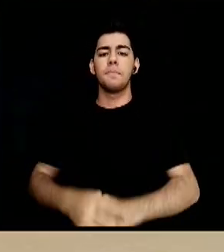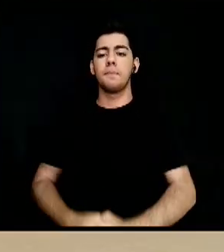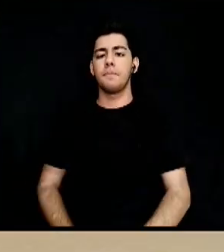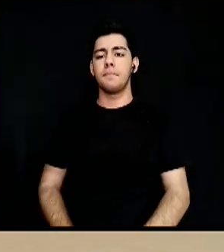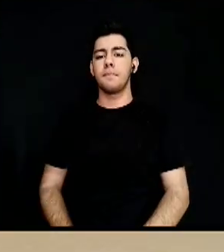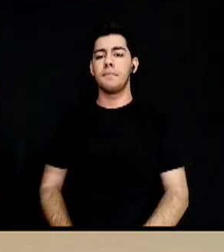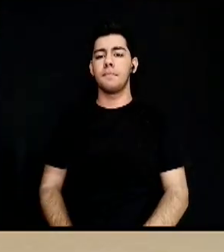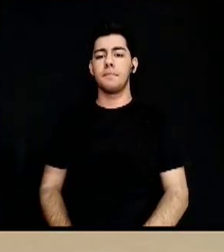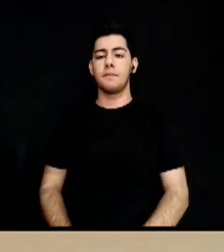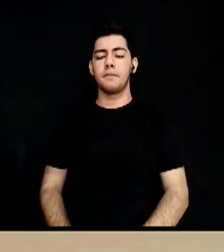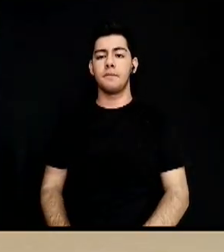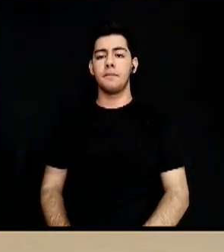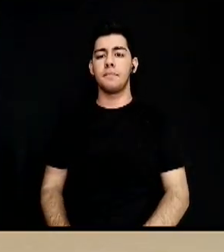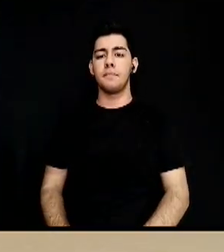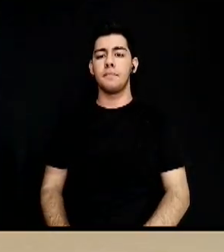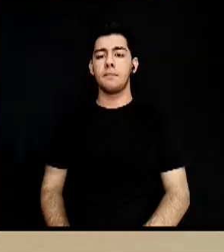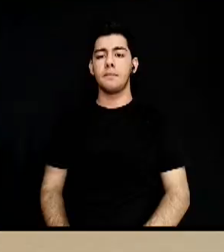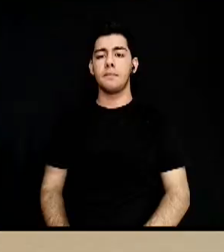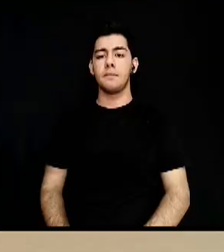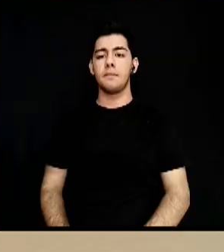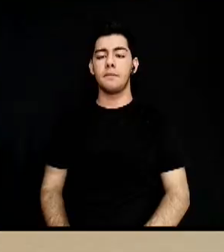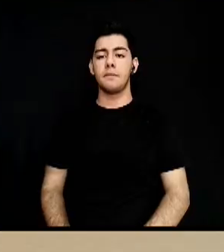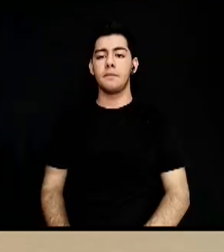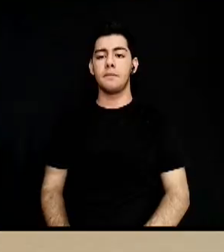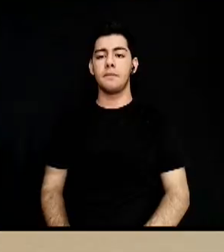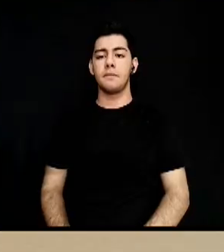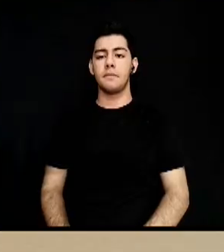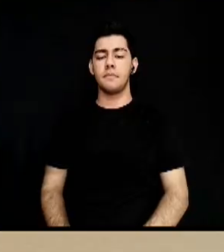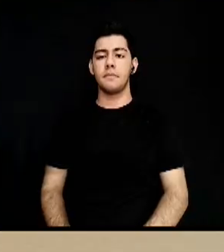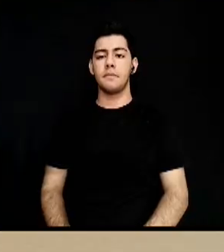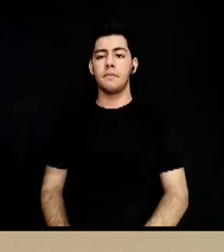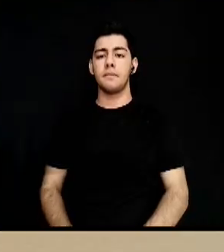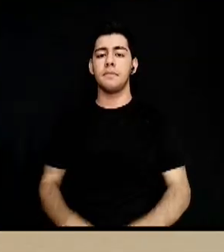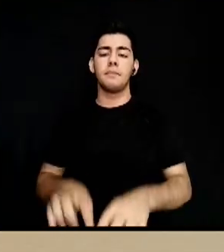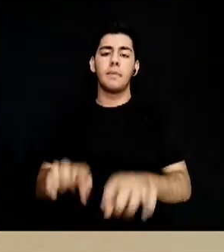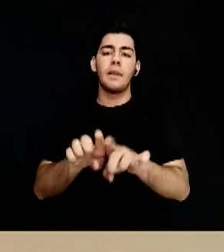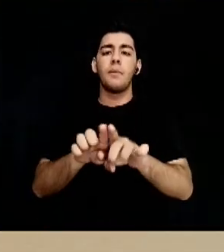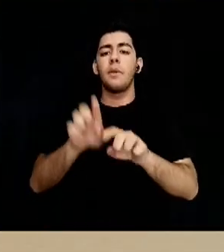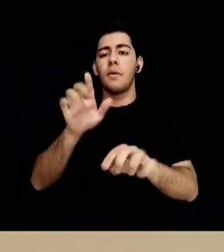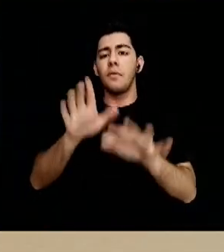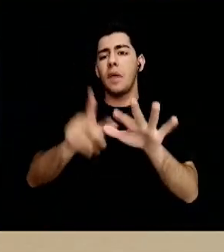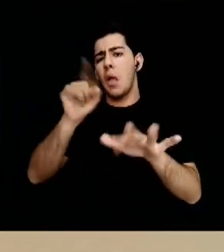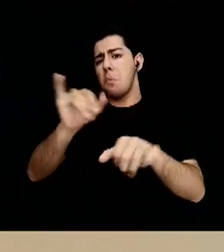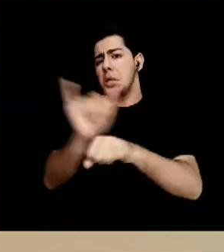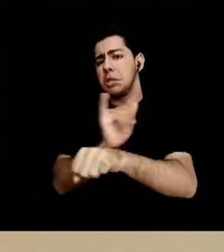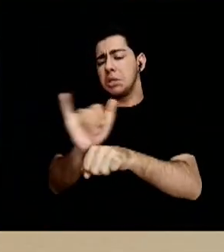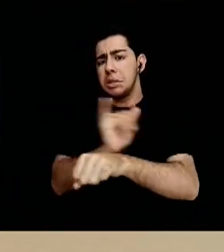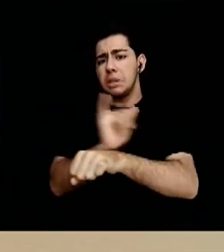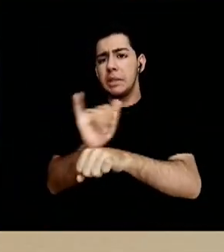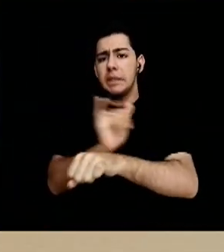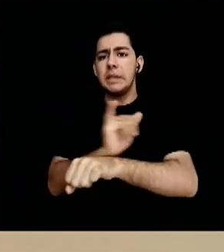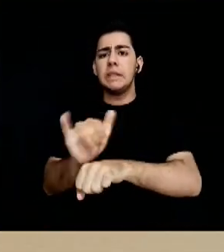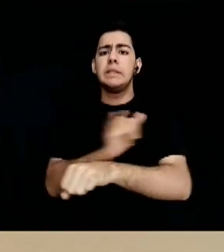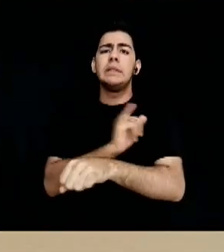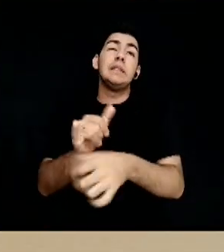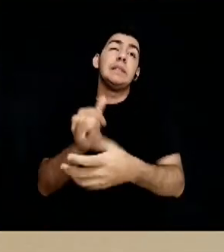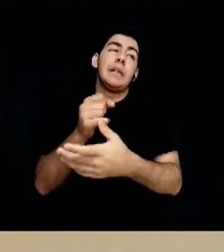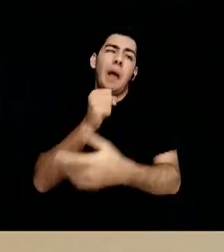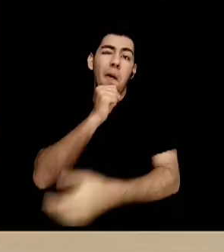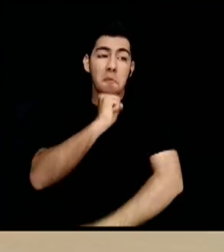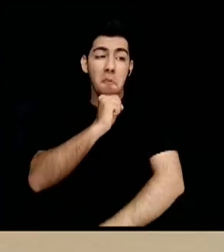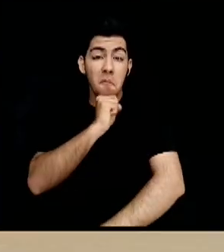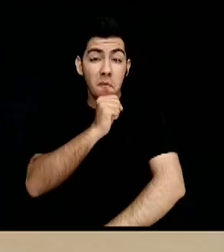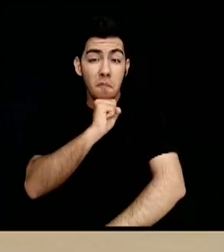né? Com certeza. Né? De repente é uma técnica muito envelhecida, não vai combinar com o